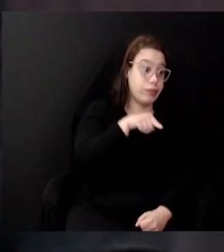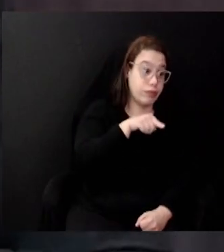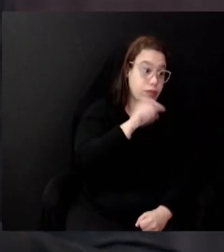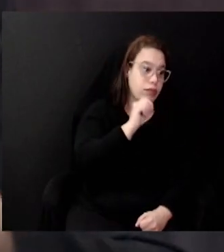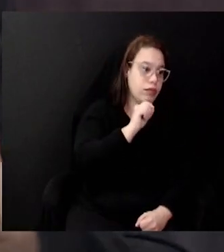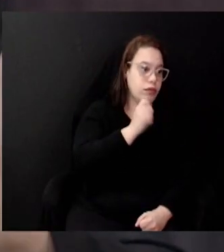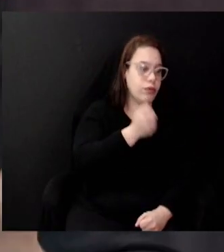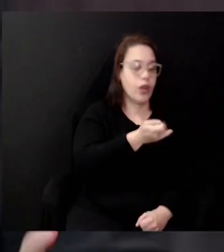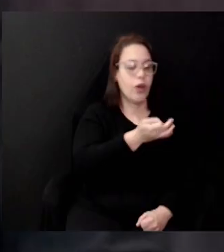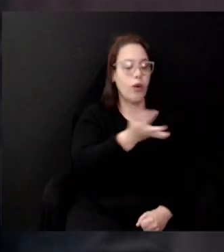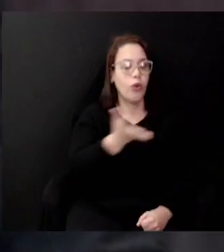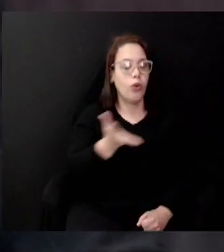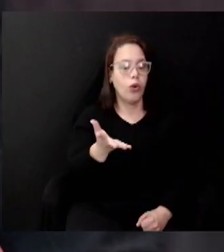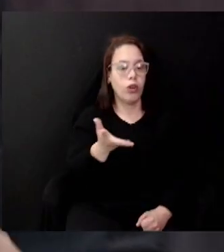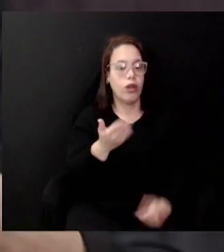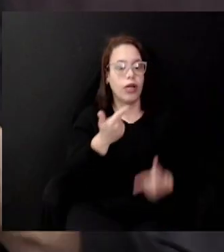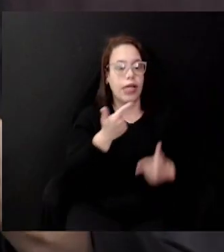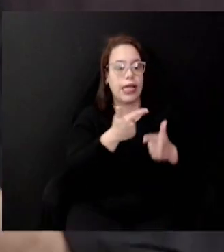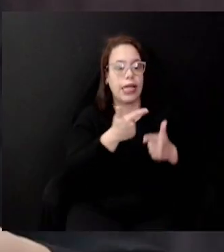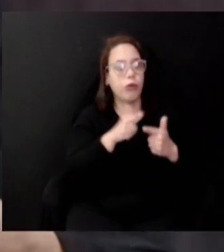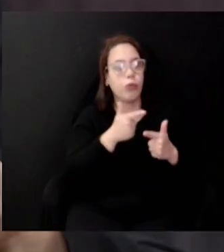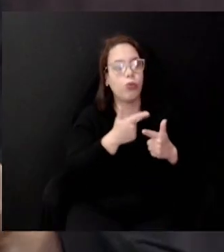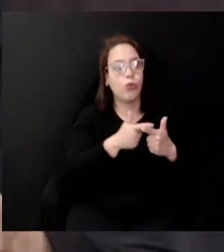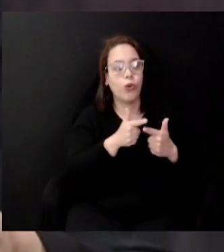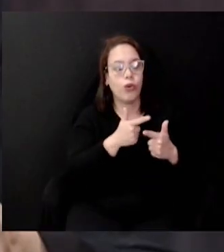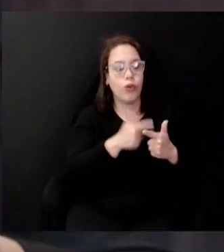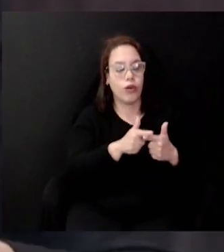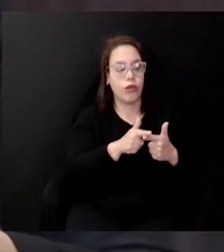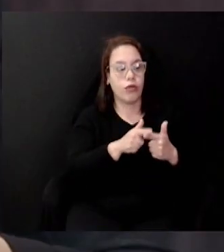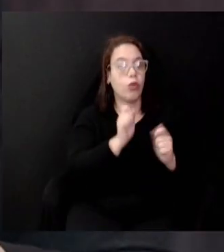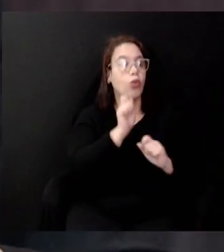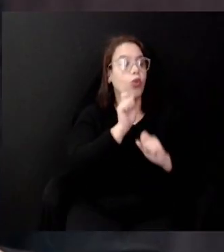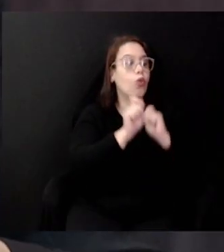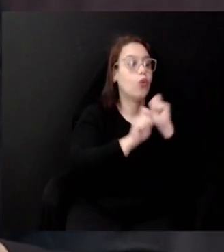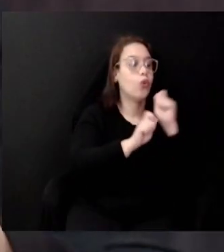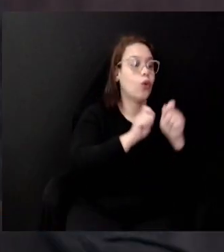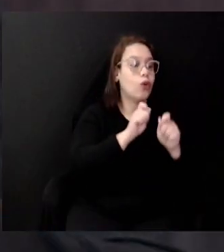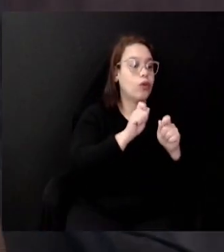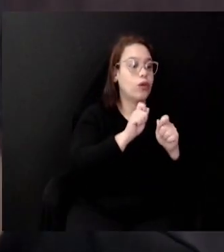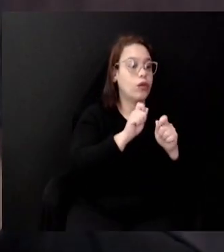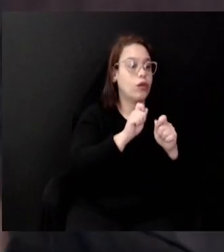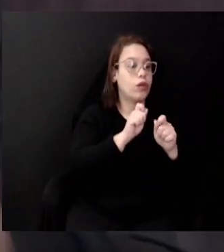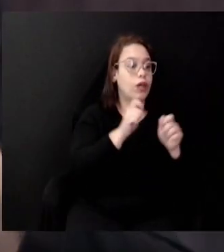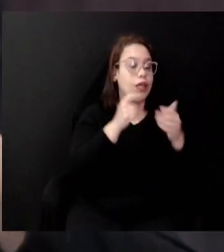as consequências do que a gente clica,